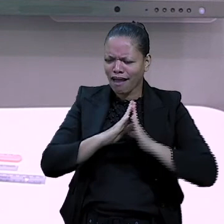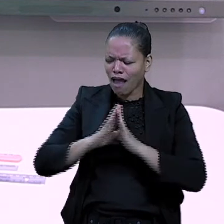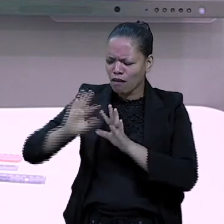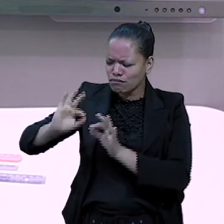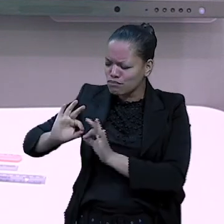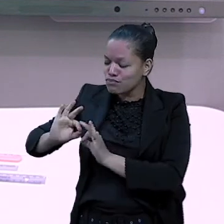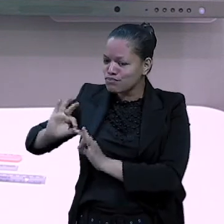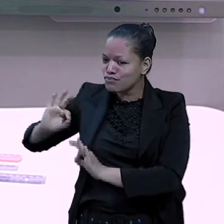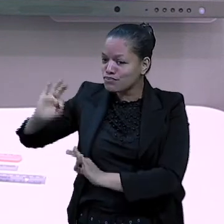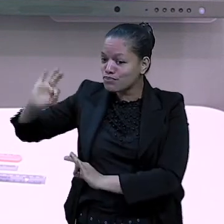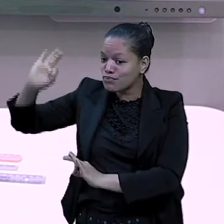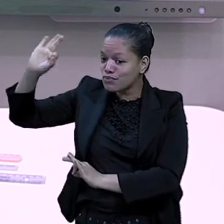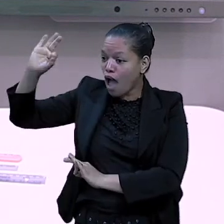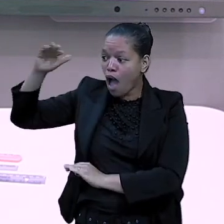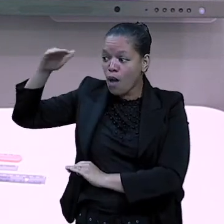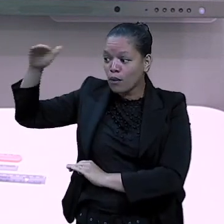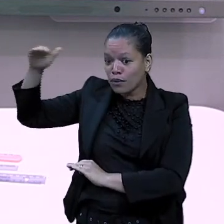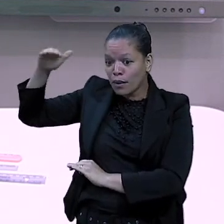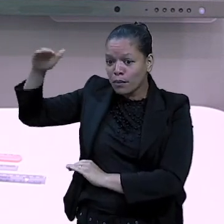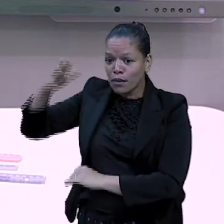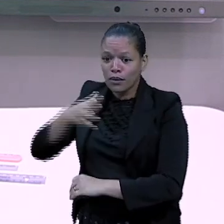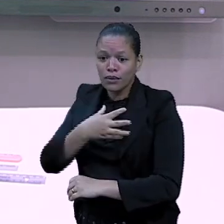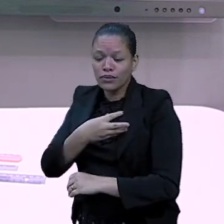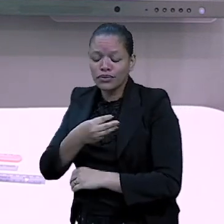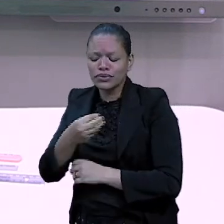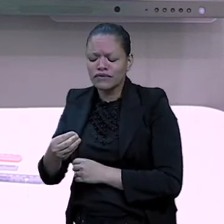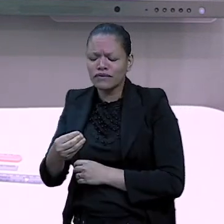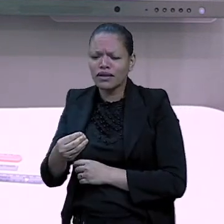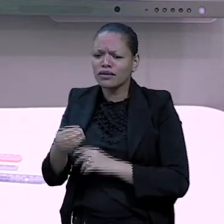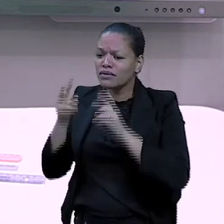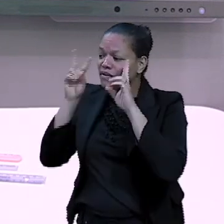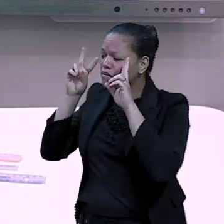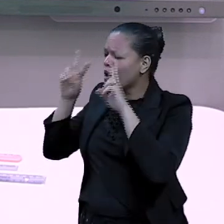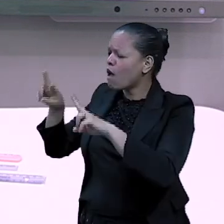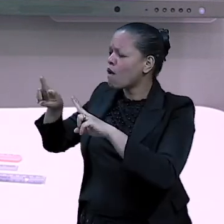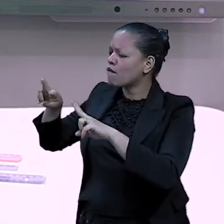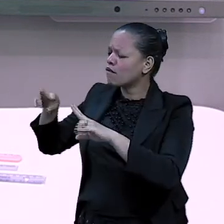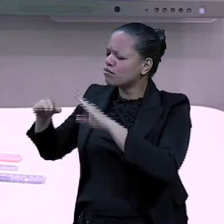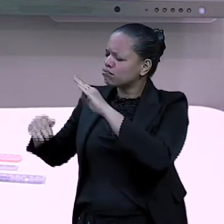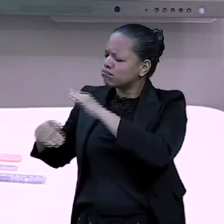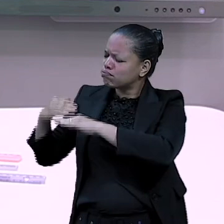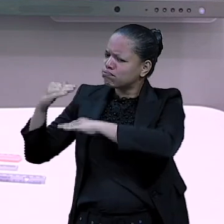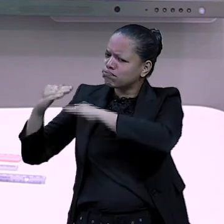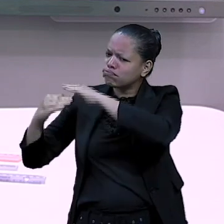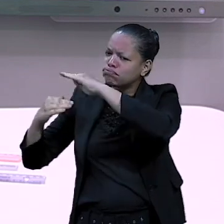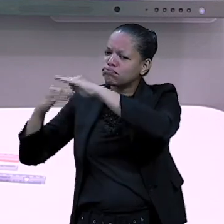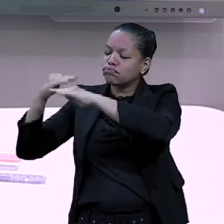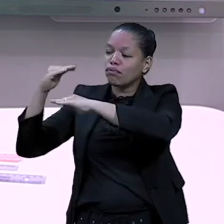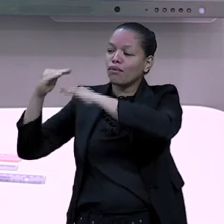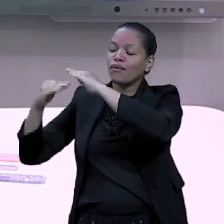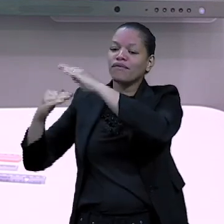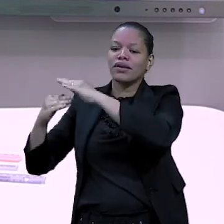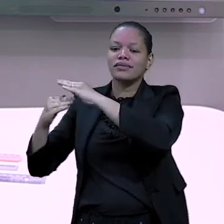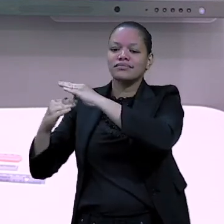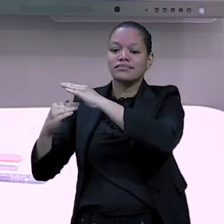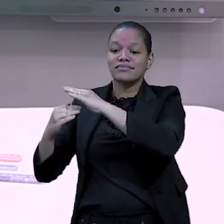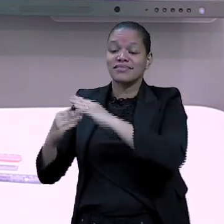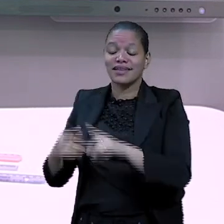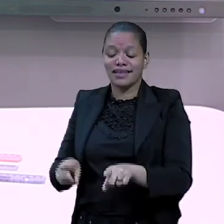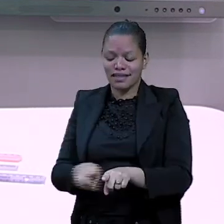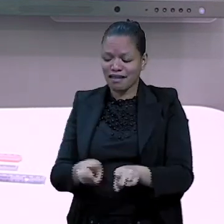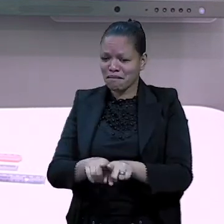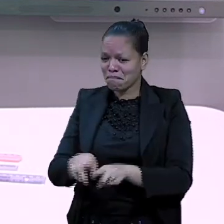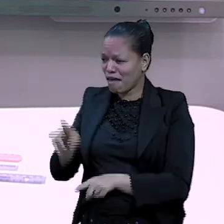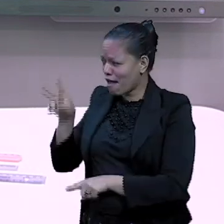está crescendo, se você está se desenvolvendo direitinho. E na história, ele não sabia como que